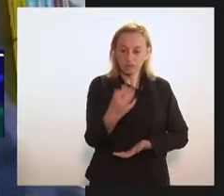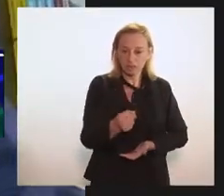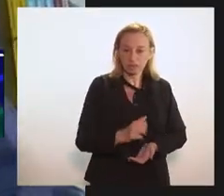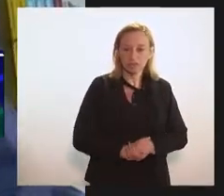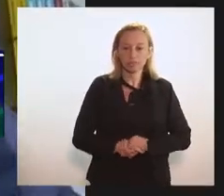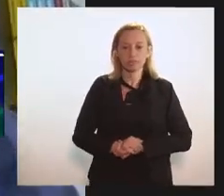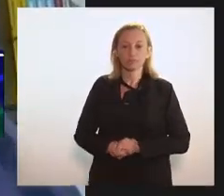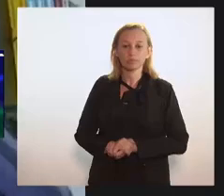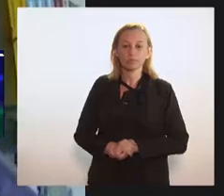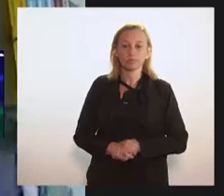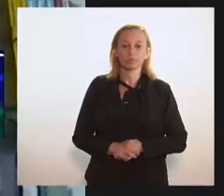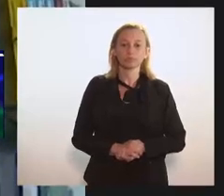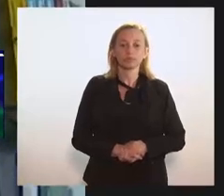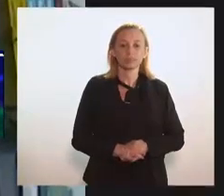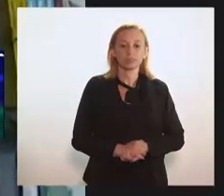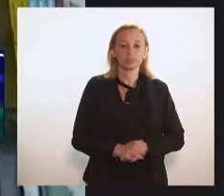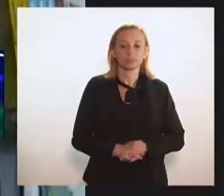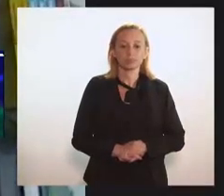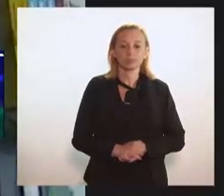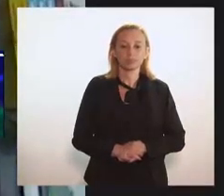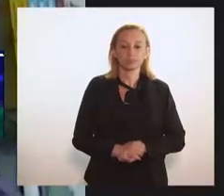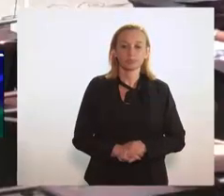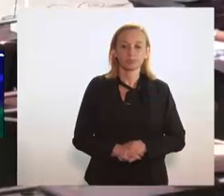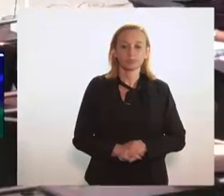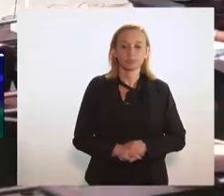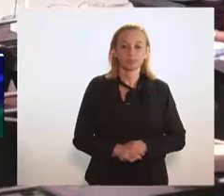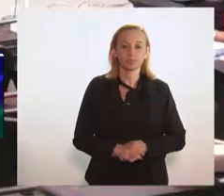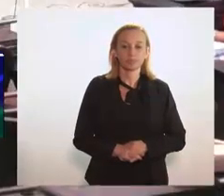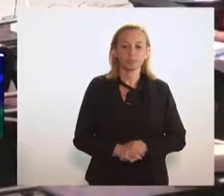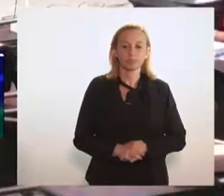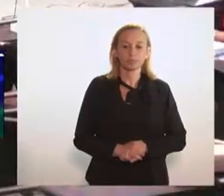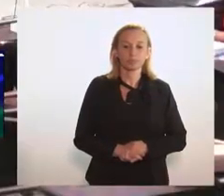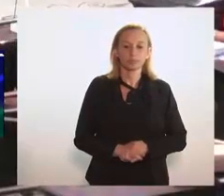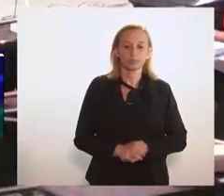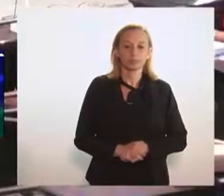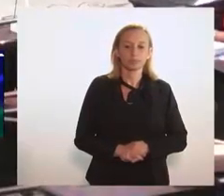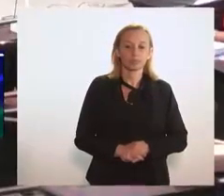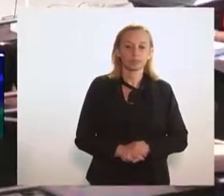presidente. Favorável.